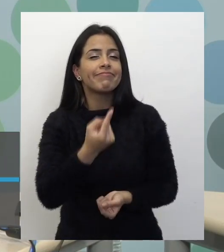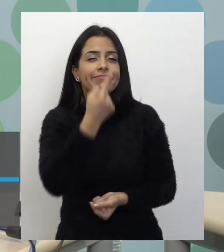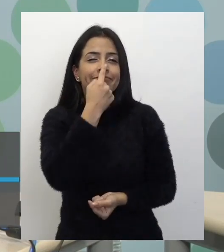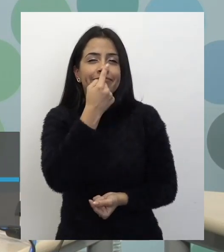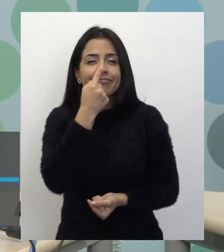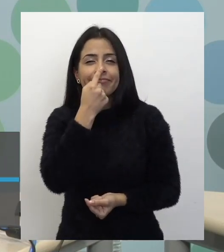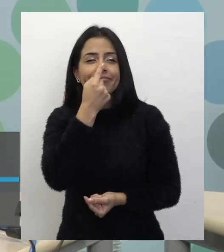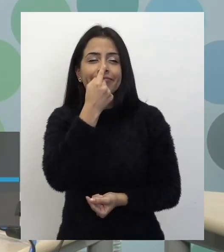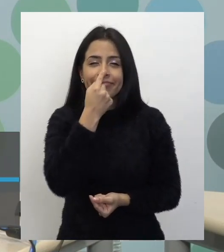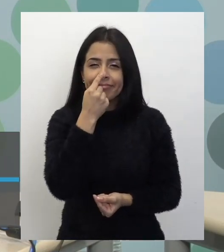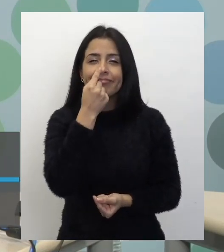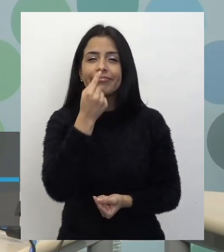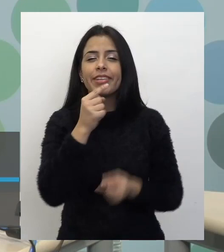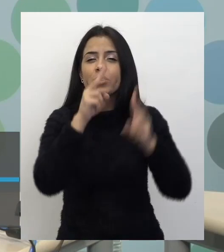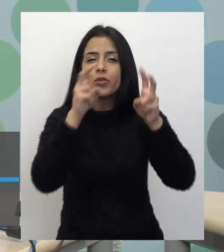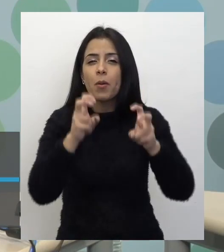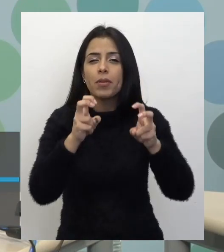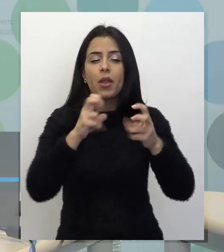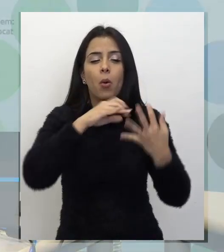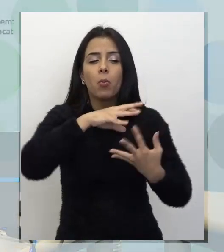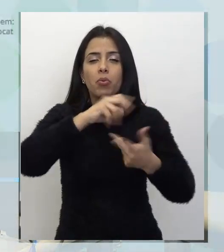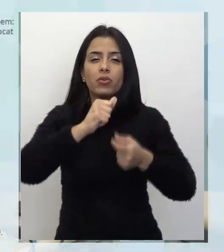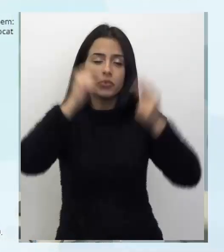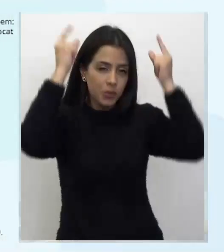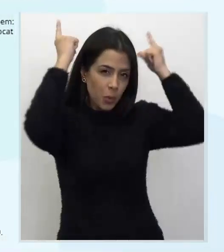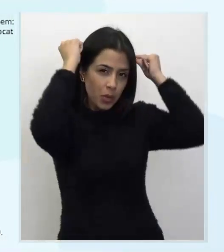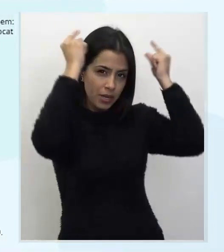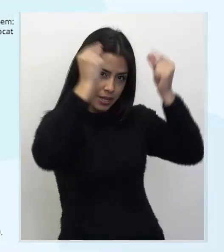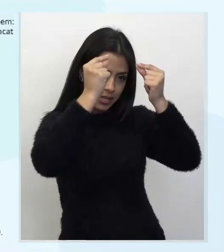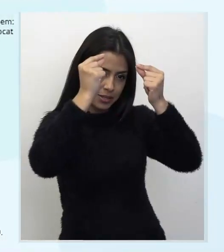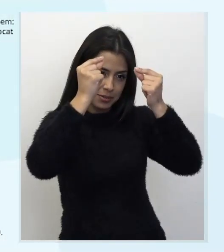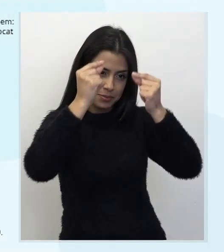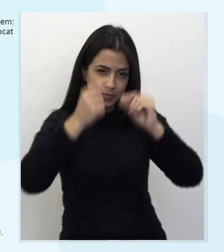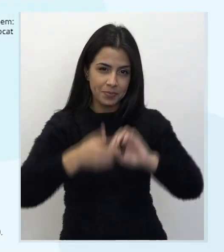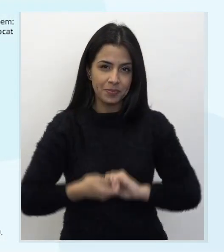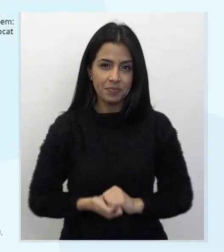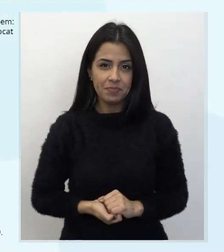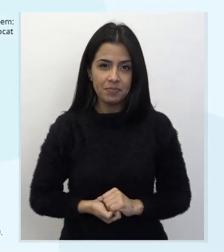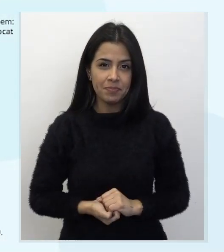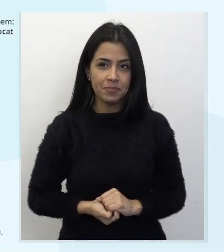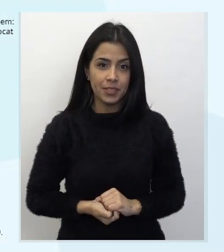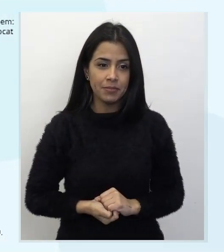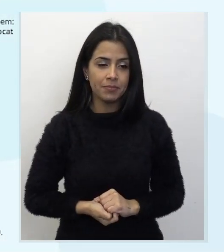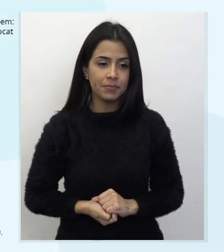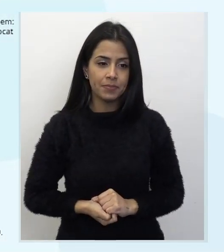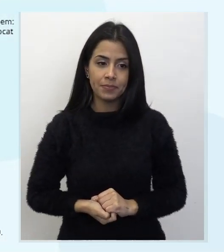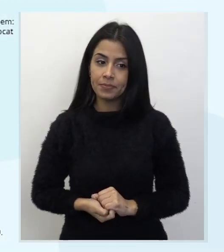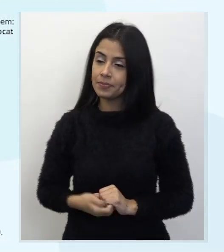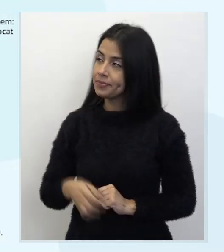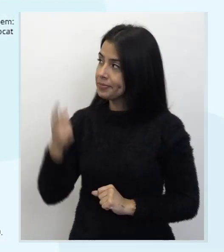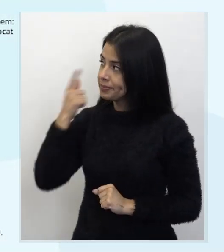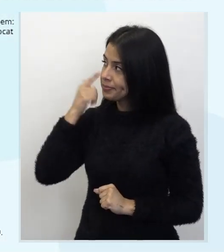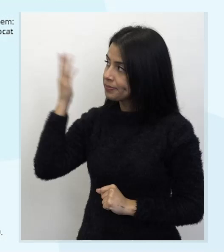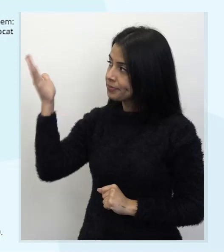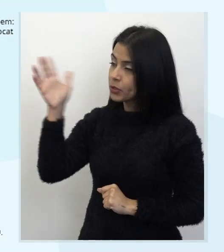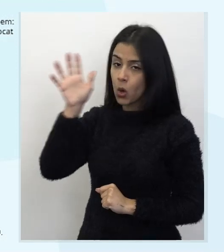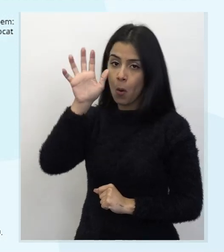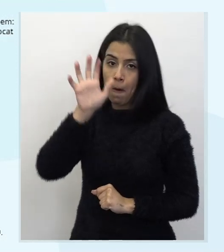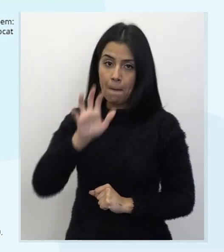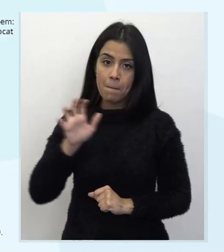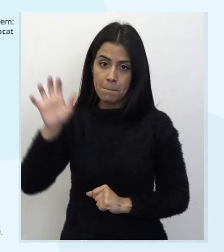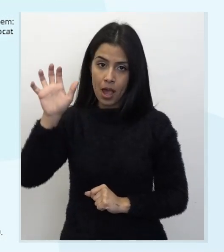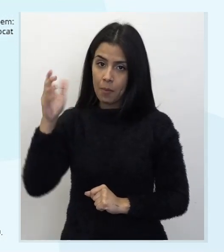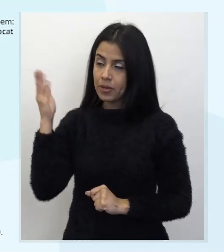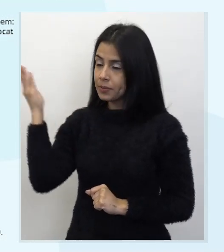grego. Então, para isso, vamos observar o mapa que vai aparecer na tela. Então, olha só, gente, esse mapa a gente já viu em algumas